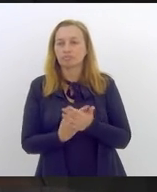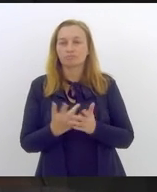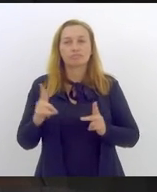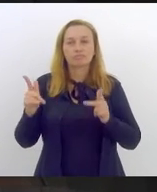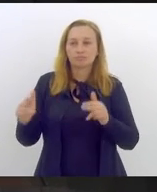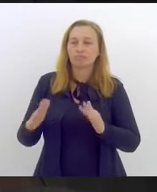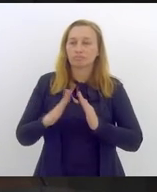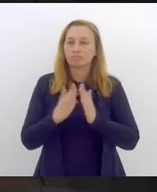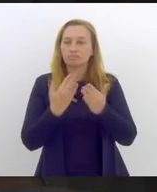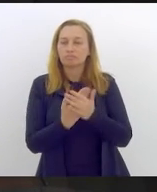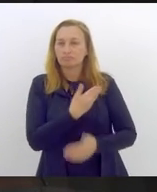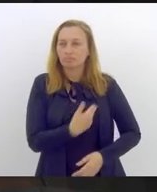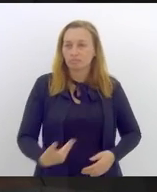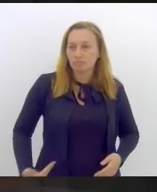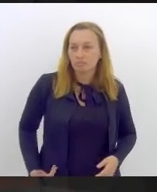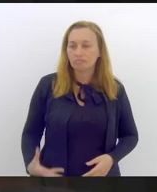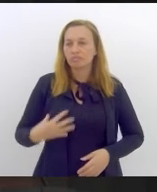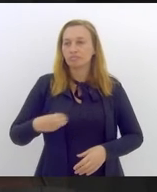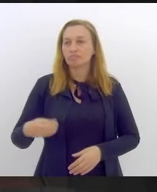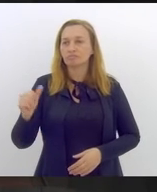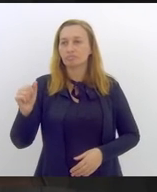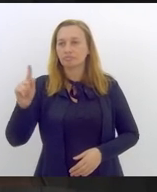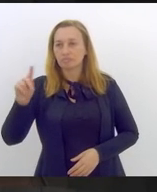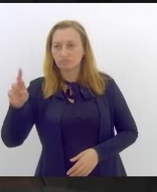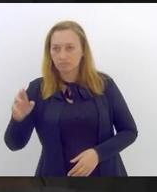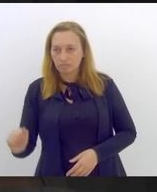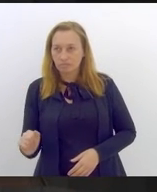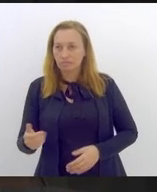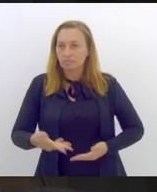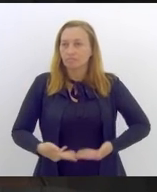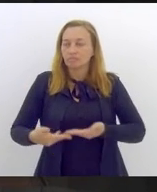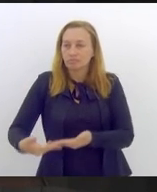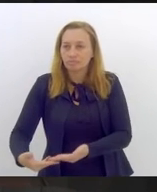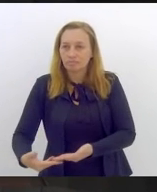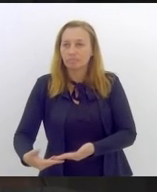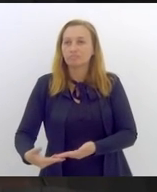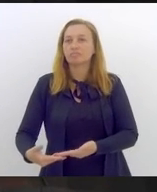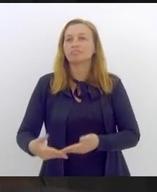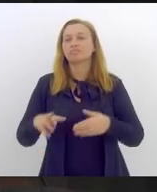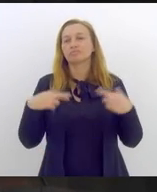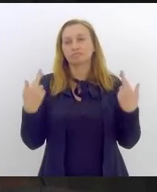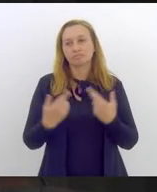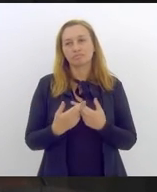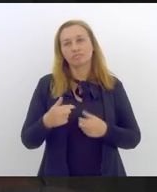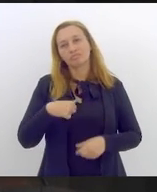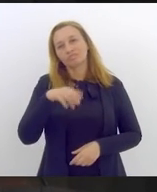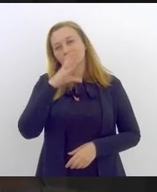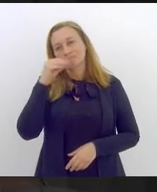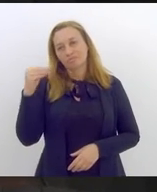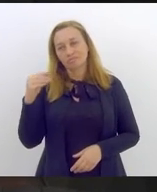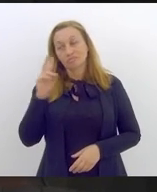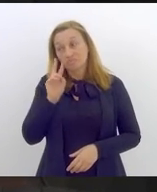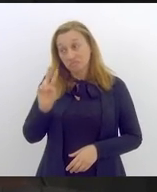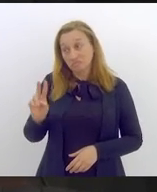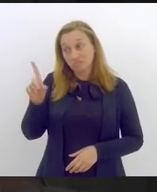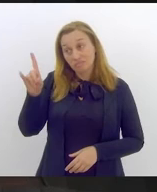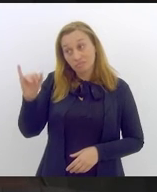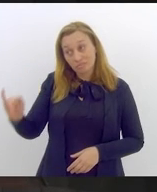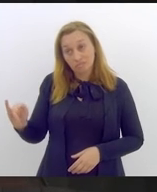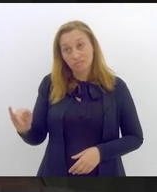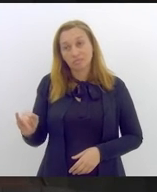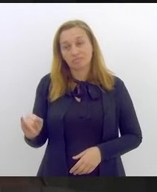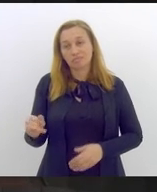Evaristo da Veiga dos filhos da Dona Alzira Leite uma vez eu fui convidado pela Alzira leite mas essa reunião era adolescente e vi lá o Darcy Ribeiro